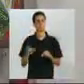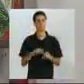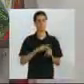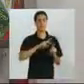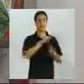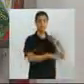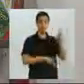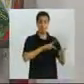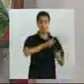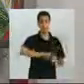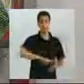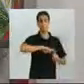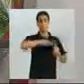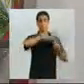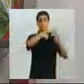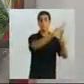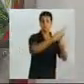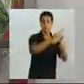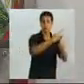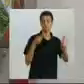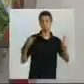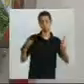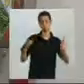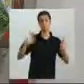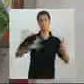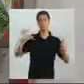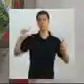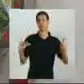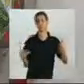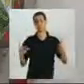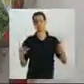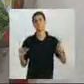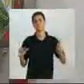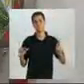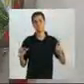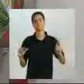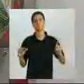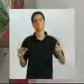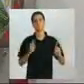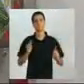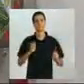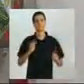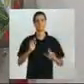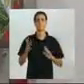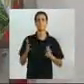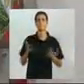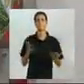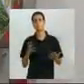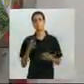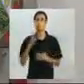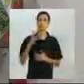população em Santa Catarina, nós temos aí uma baixa de cerca de